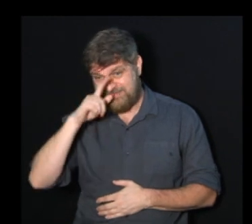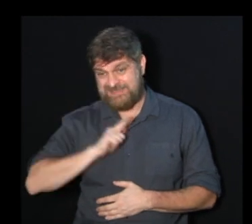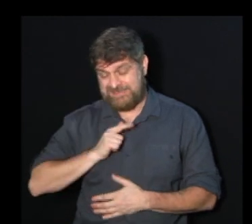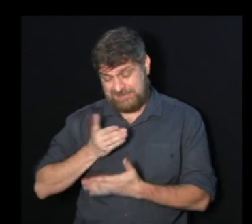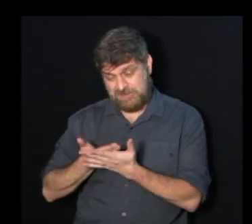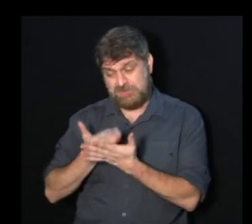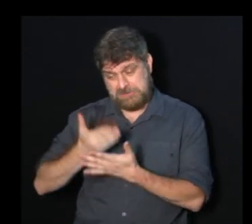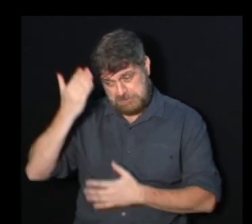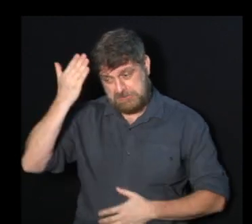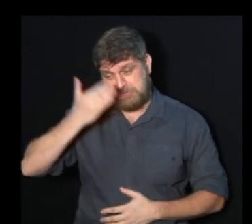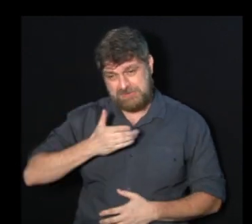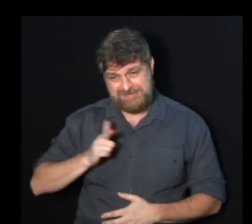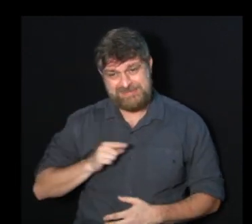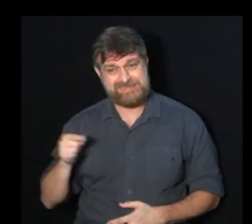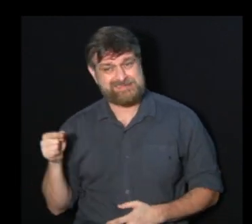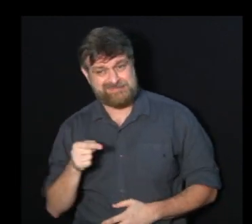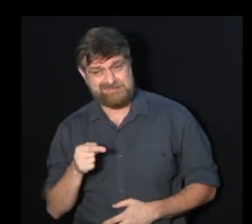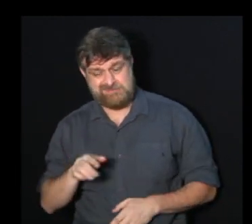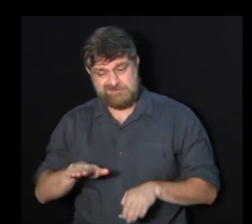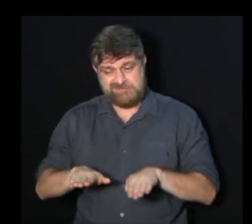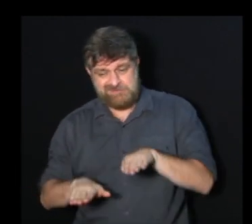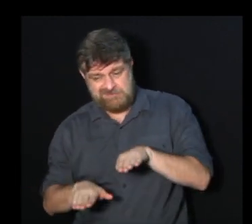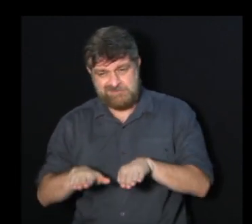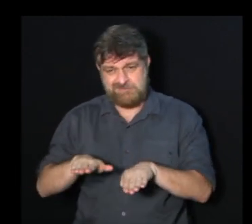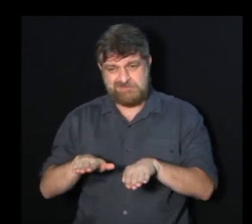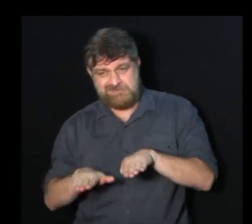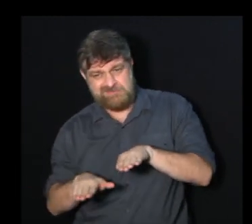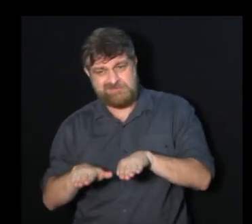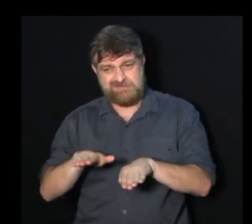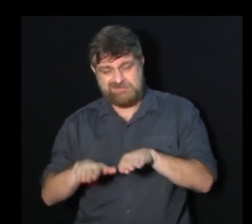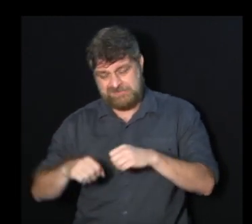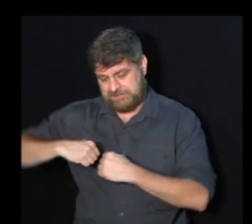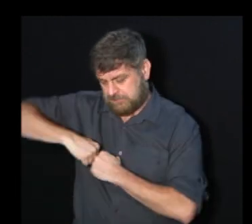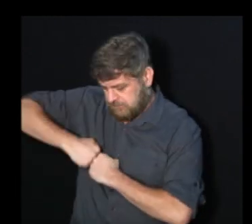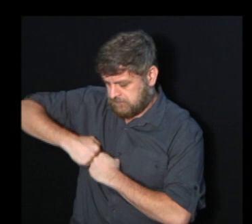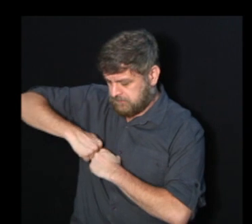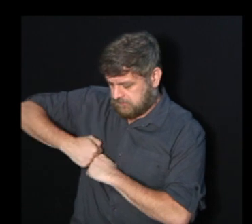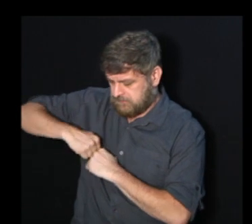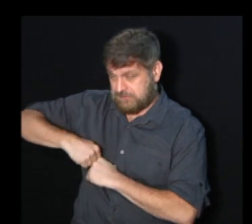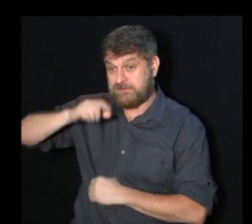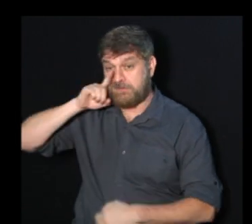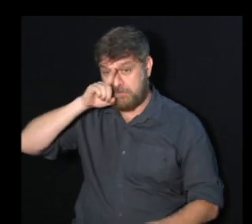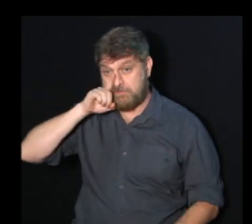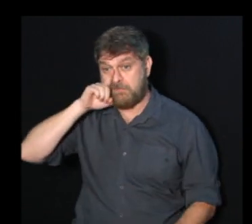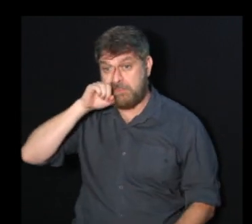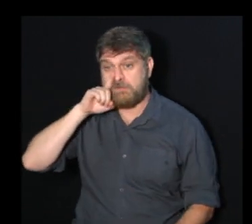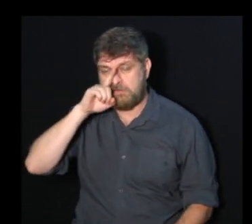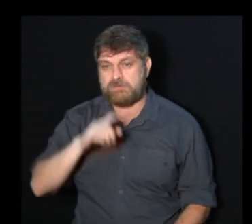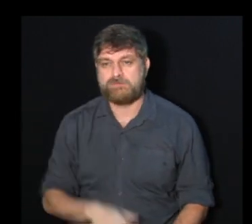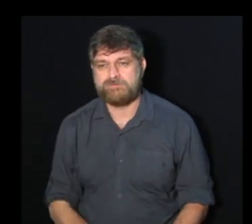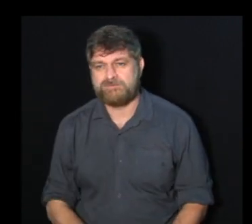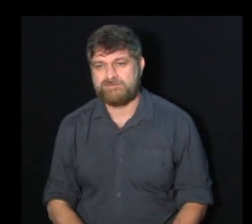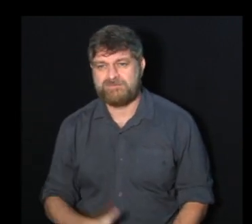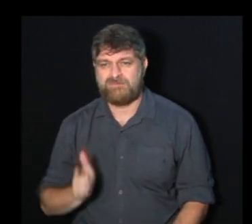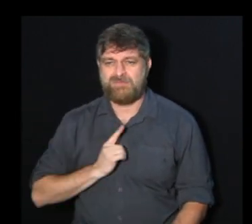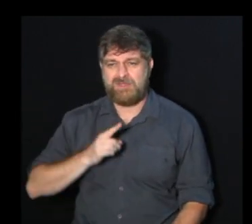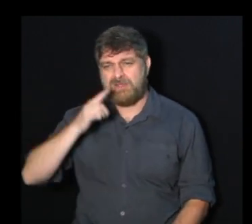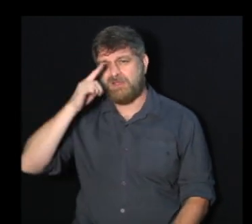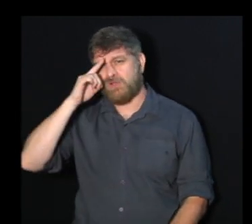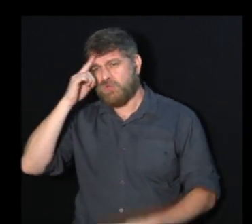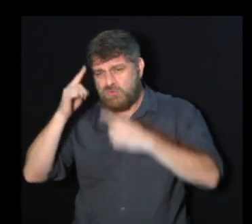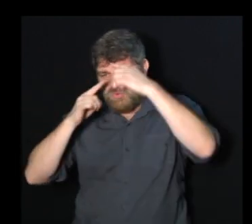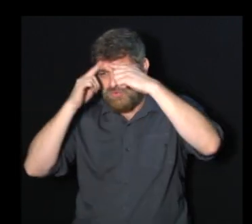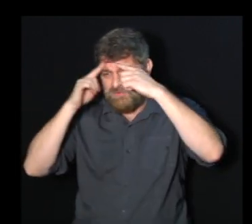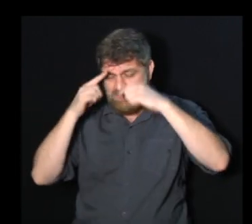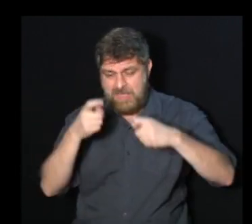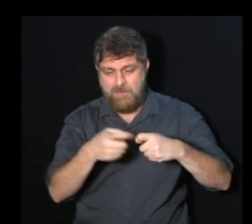já estão caindo ali, falando que tende a ter um fator de risco, tende a ser um fator de risco, tá? Então, se você tem dúvida, procura um profissional lá,